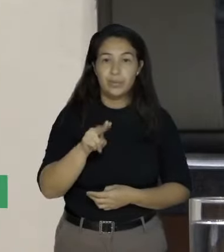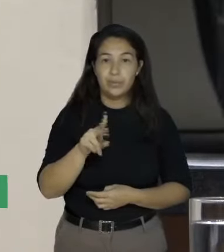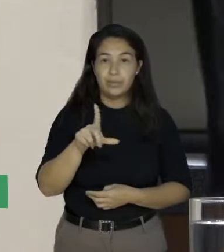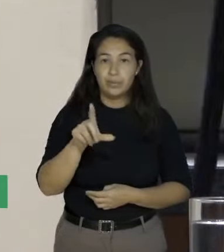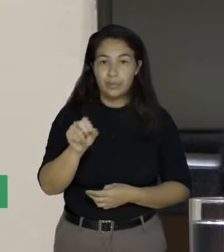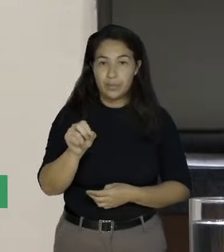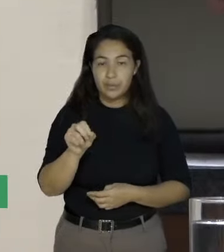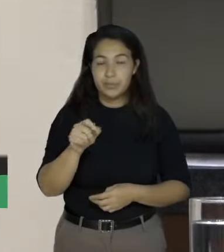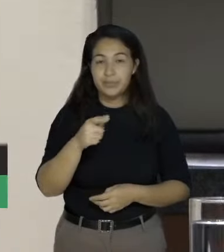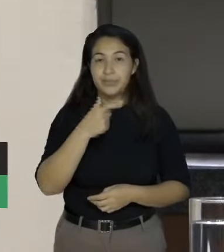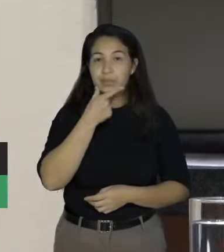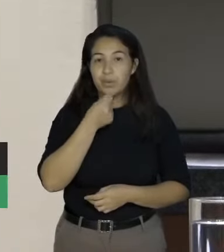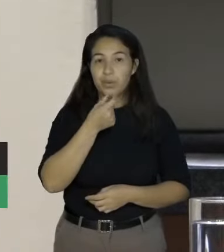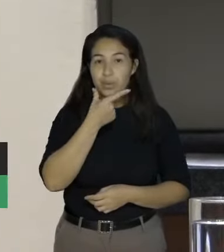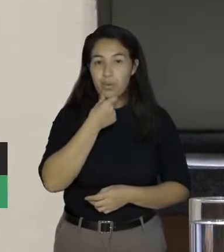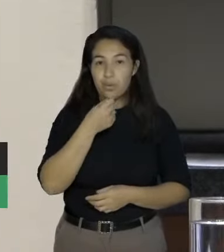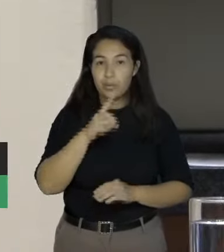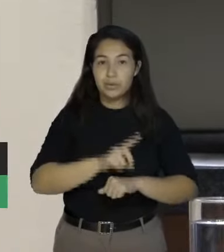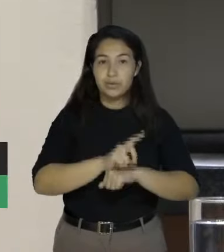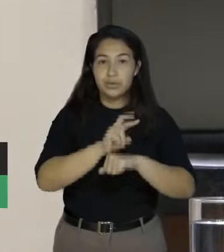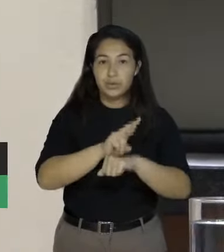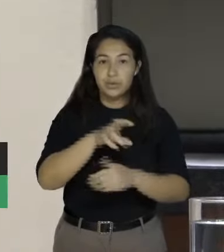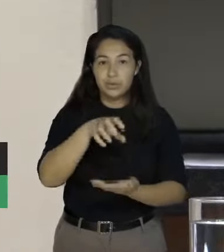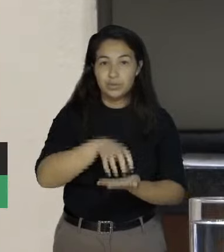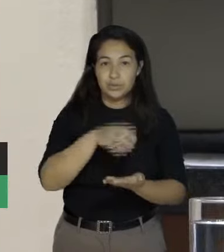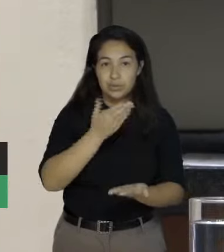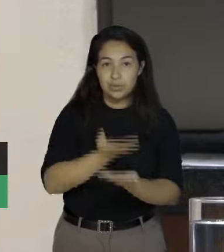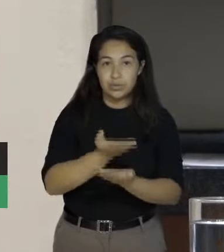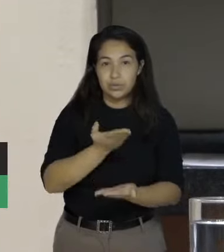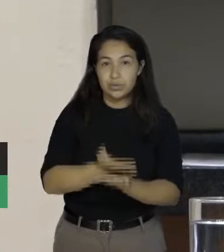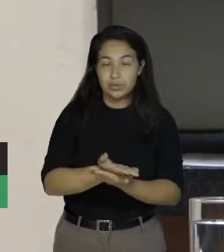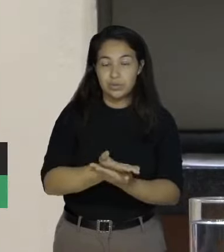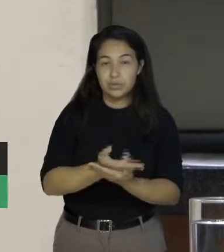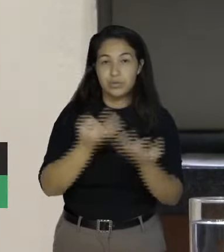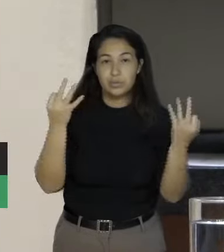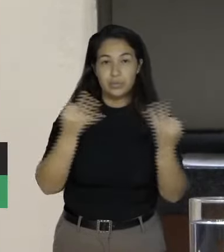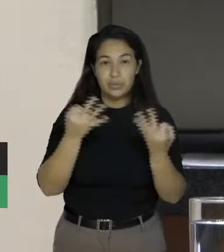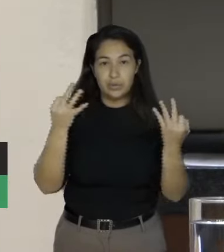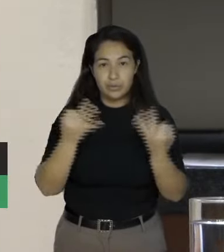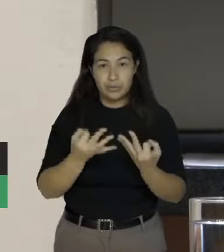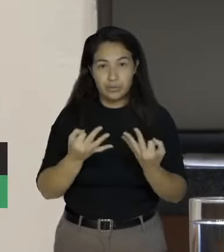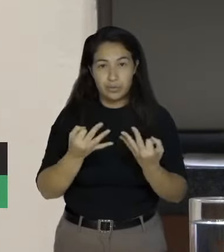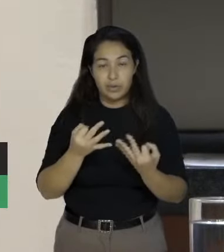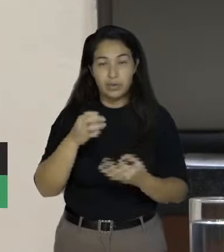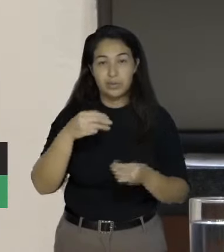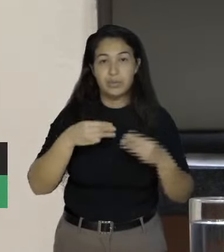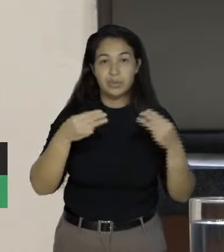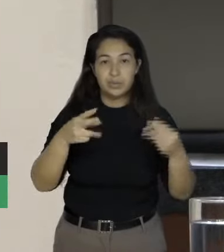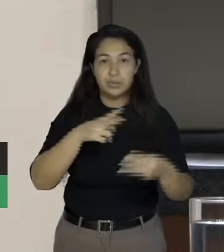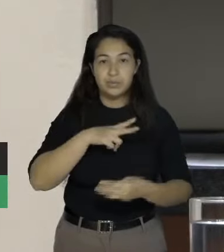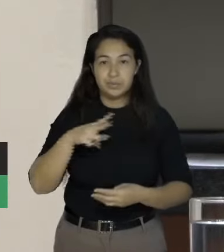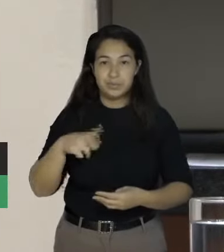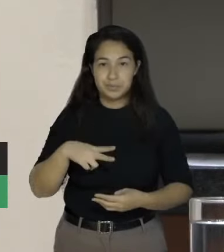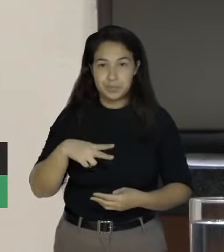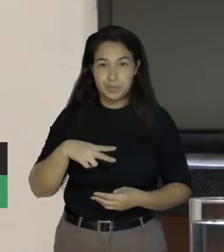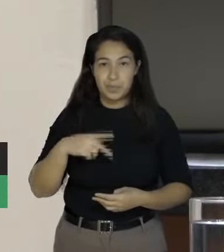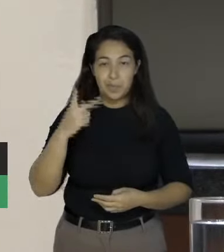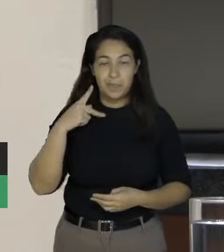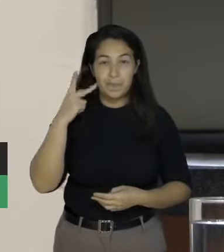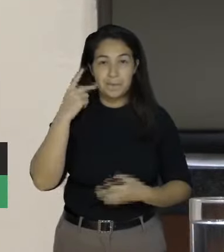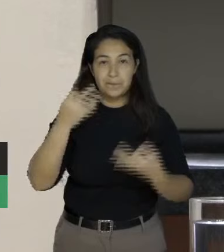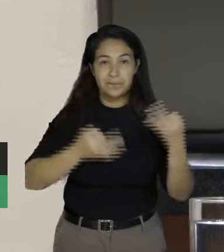Excelentíssimo Senhor diretor do Centro de Estudos e aperfeiçoamento do Ministério Público de Santa Catarina promotor de justiça